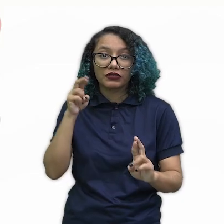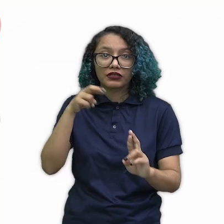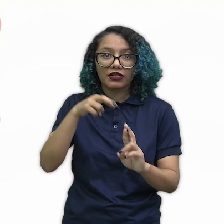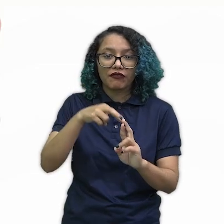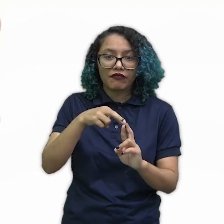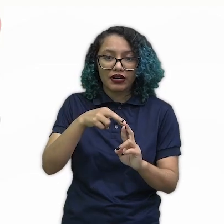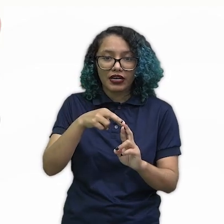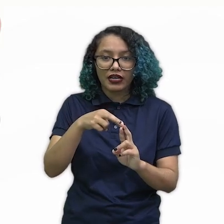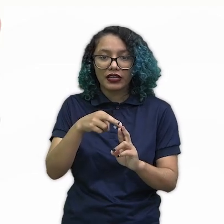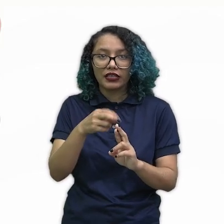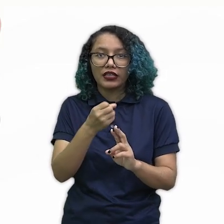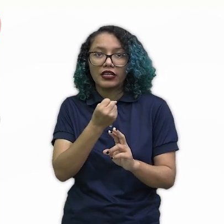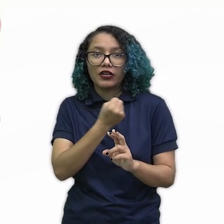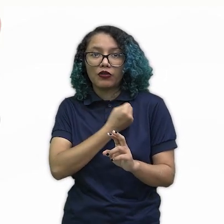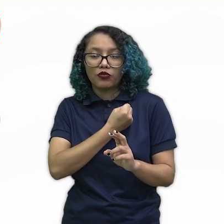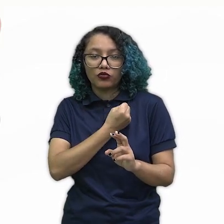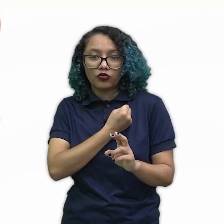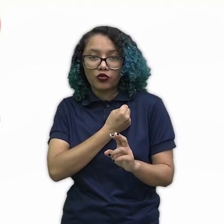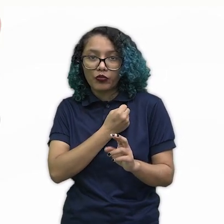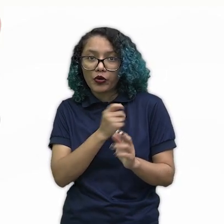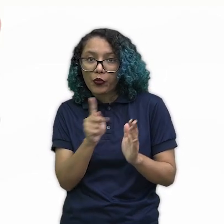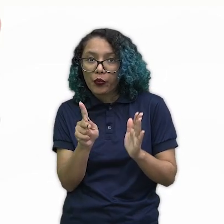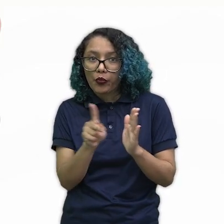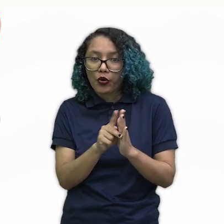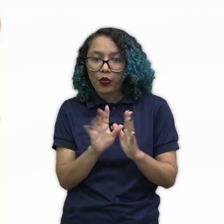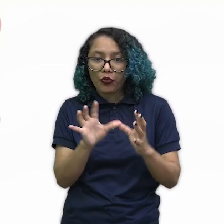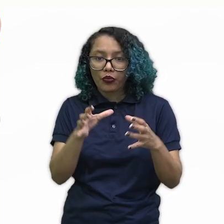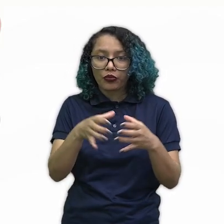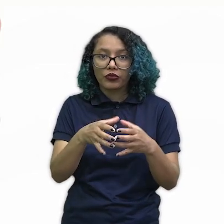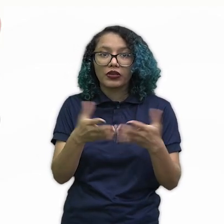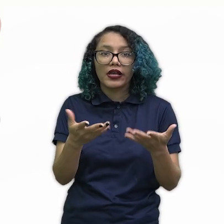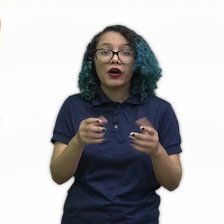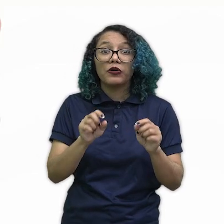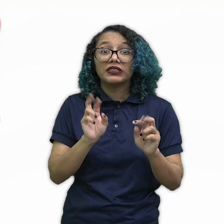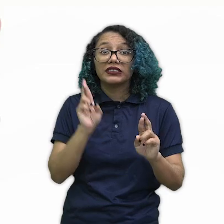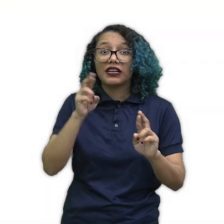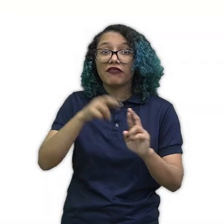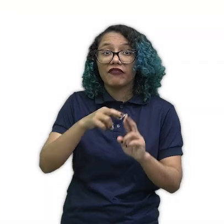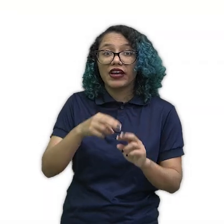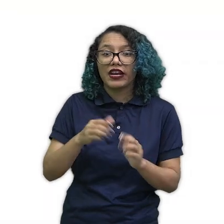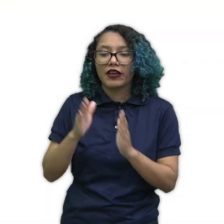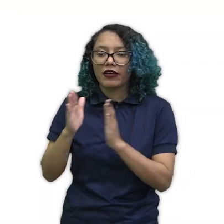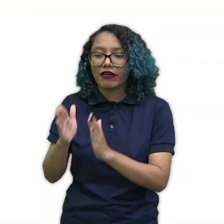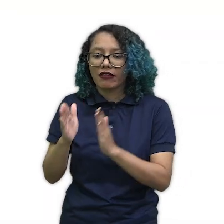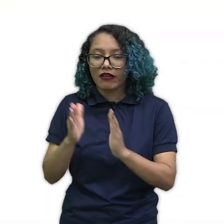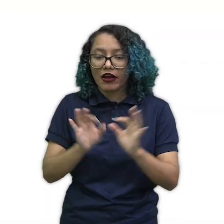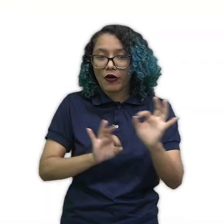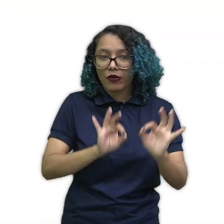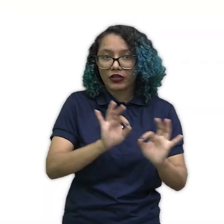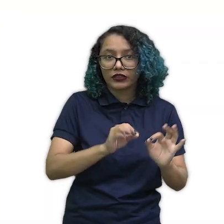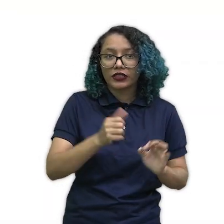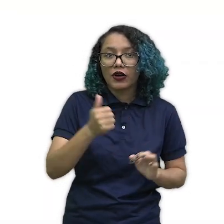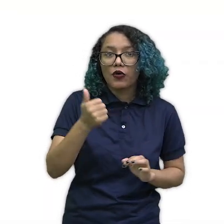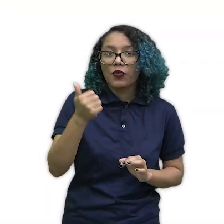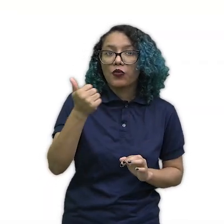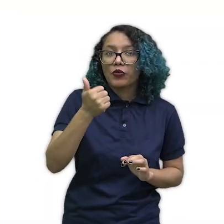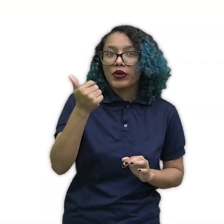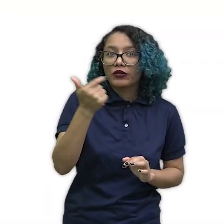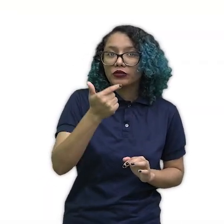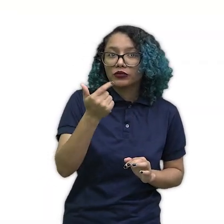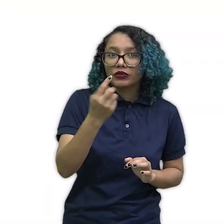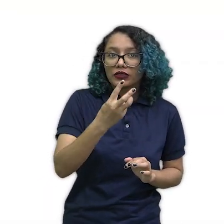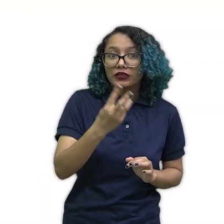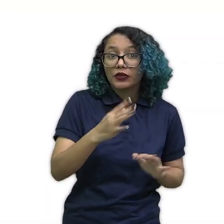um elemento que pertence ao conjunto, tá? É um valor ordinal. Ou seja, aqui